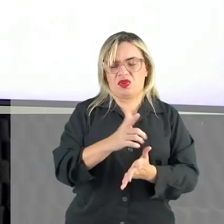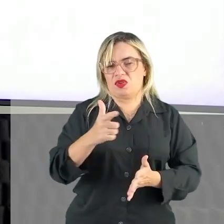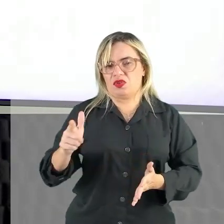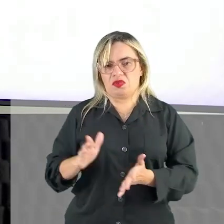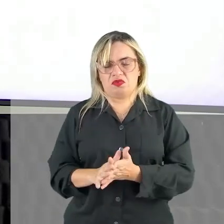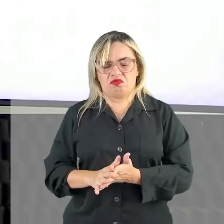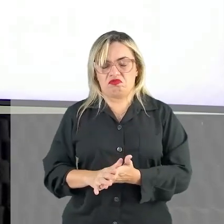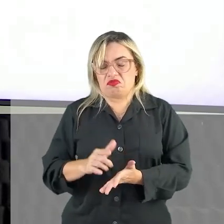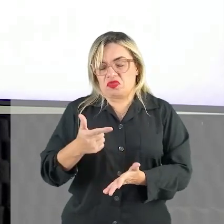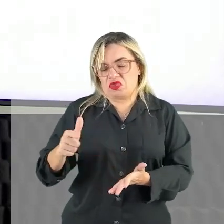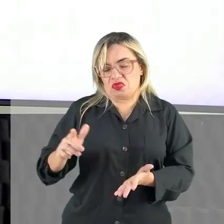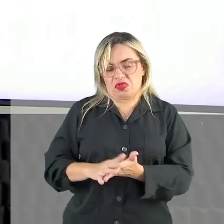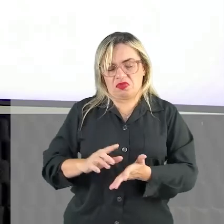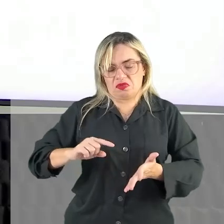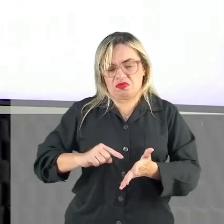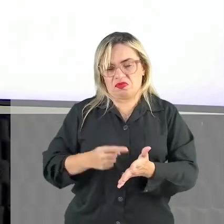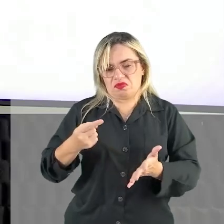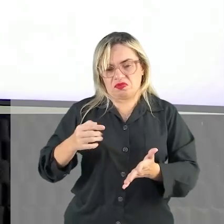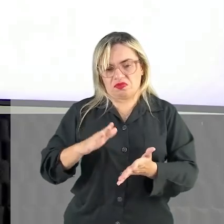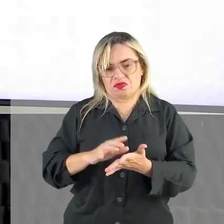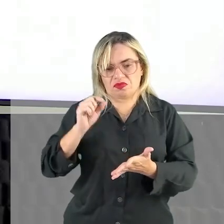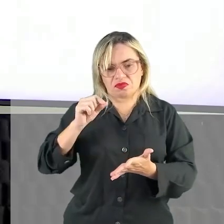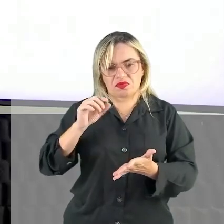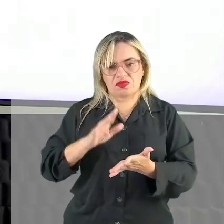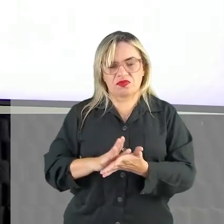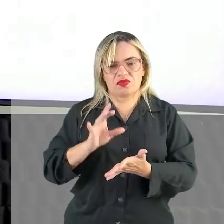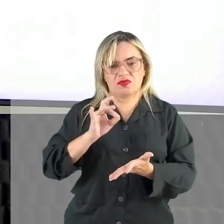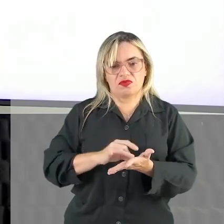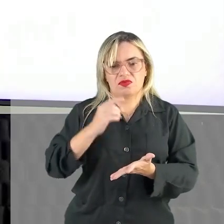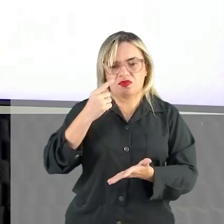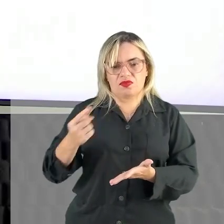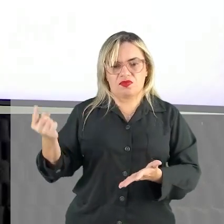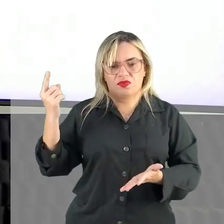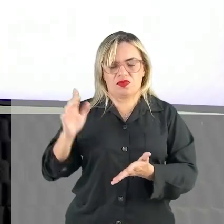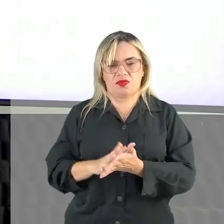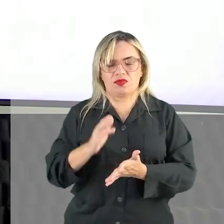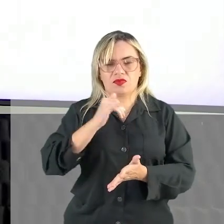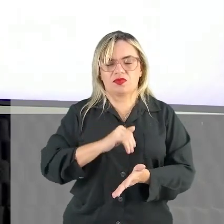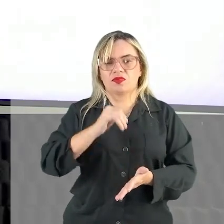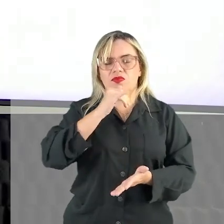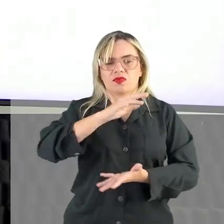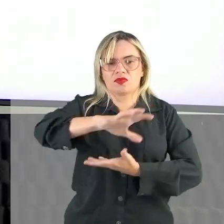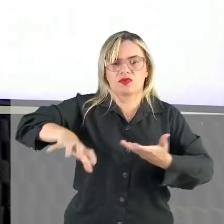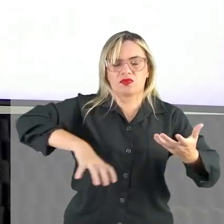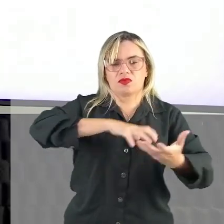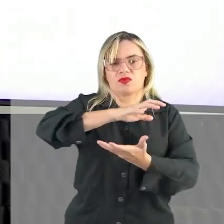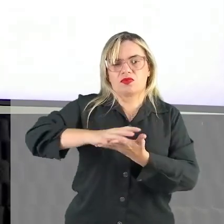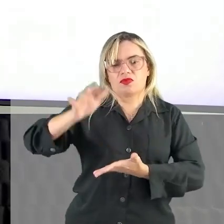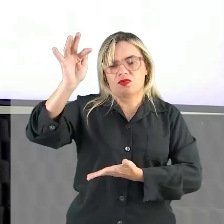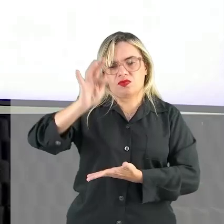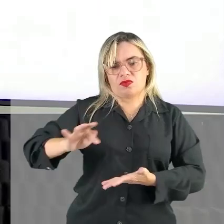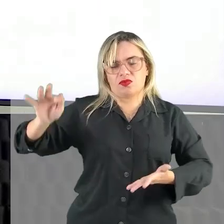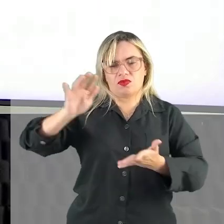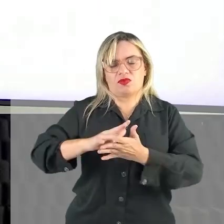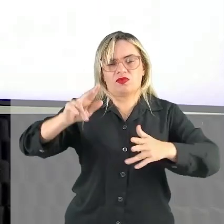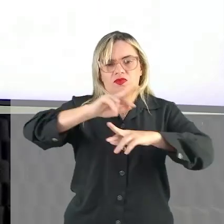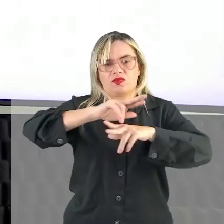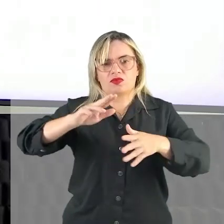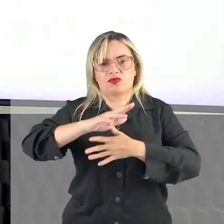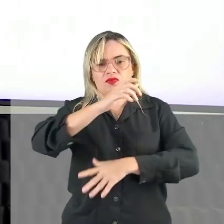muita validade, tá? Então, por exemplo, eu trago a Revolução Francesa. Muitos alunos